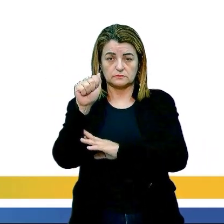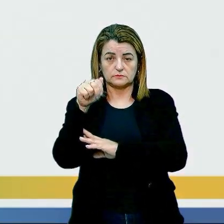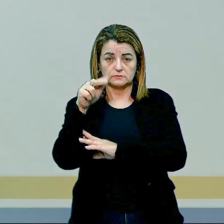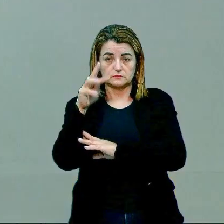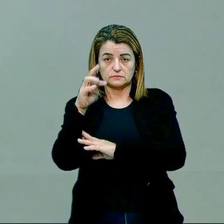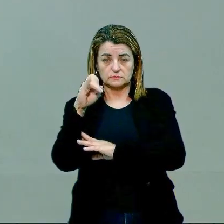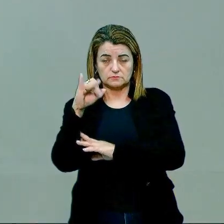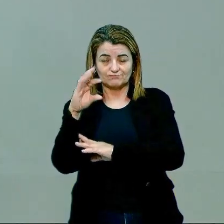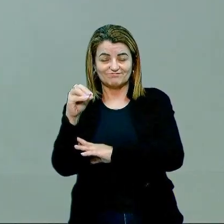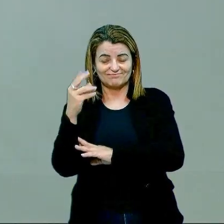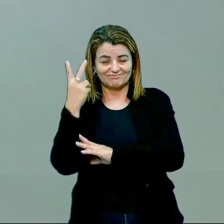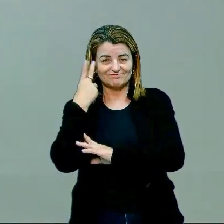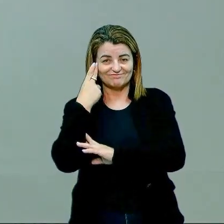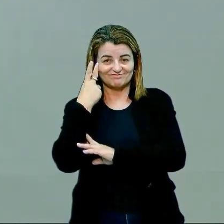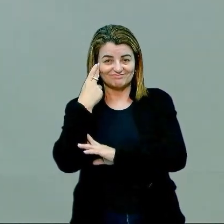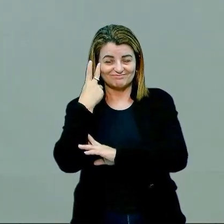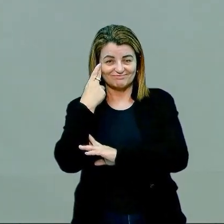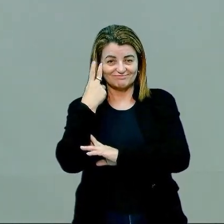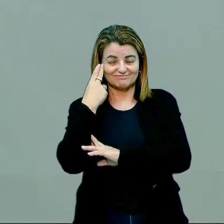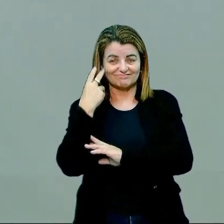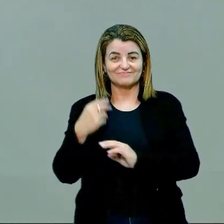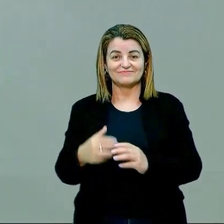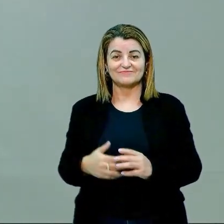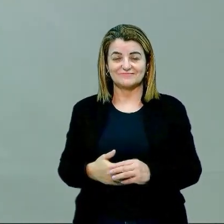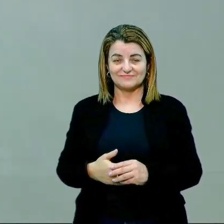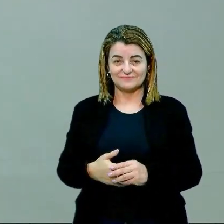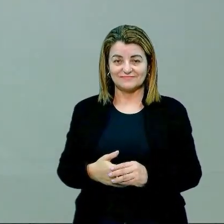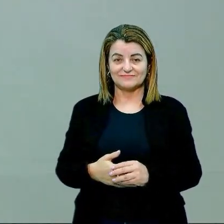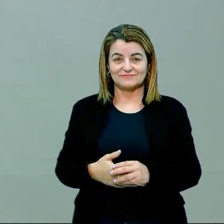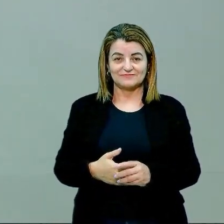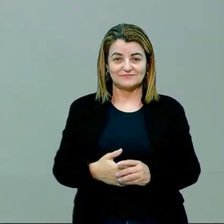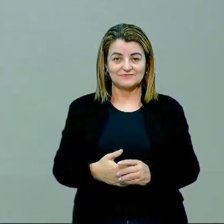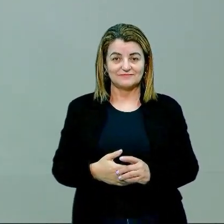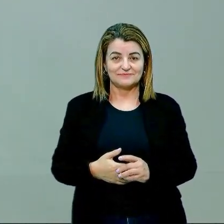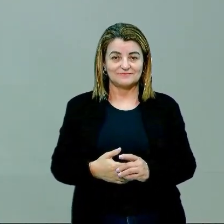É bem comum, deixa eu voltar aqui com vocês um pouquinho,